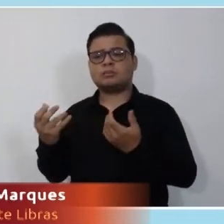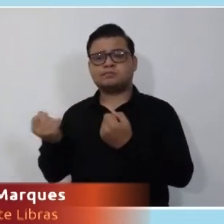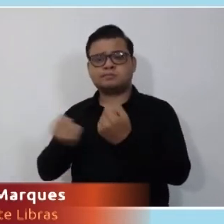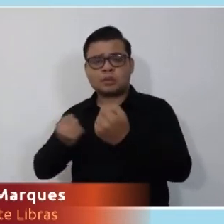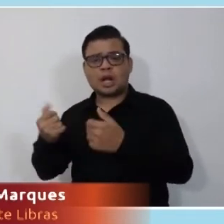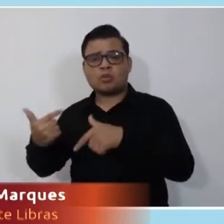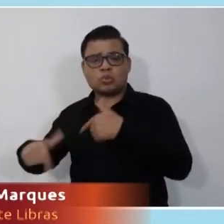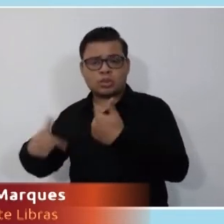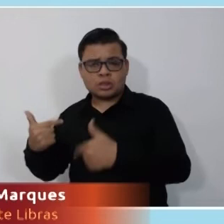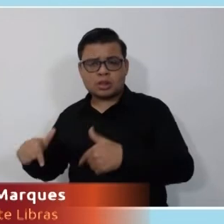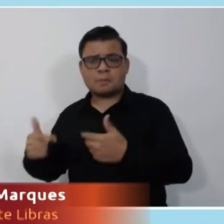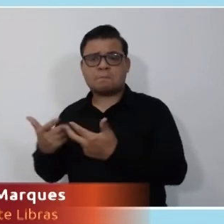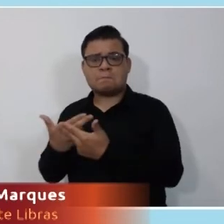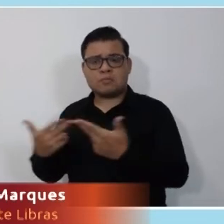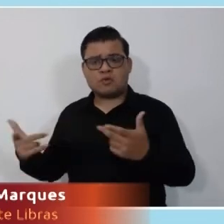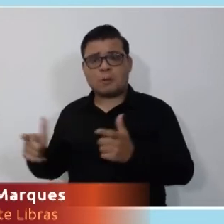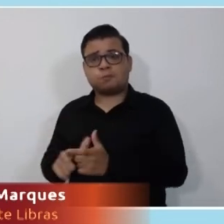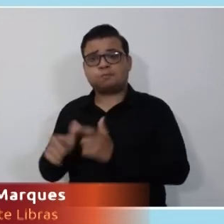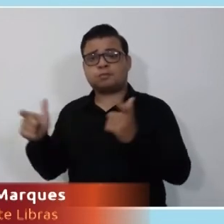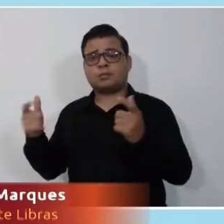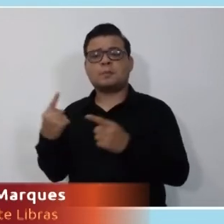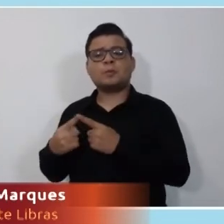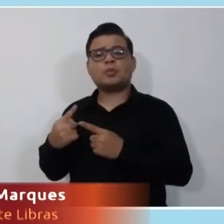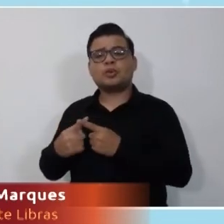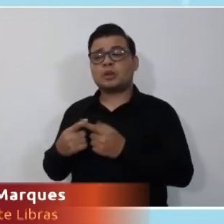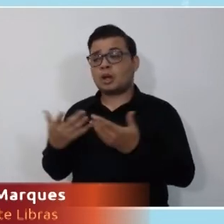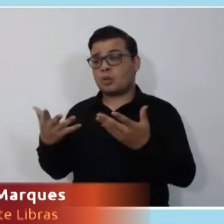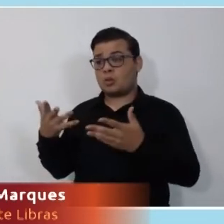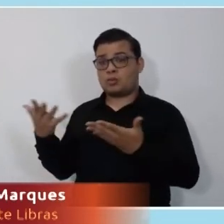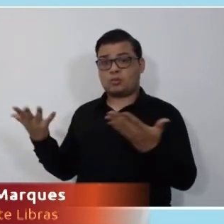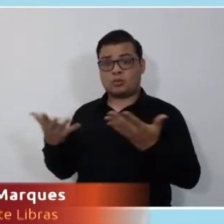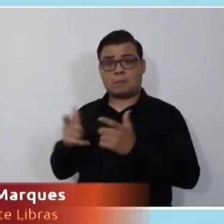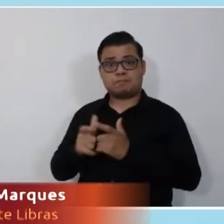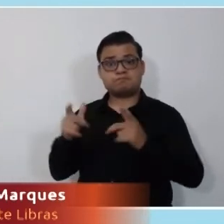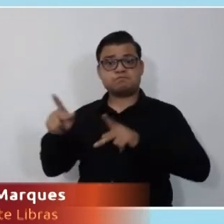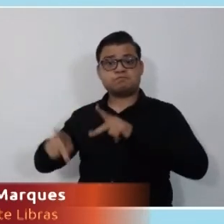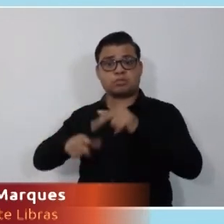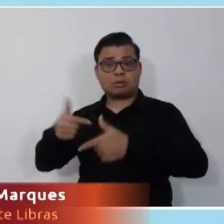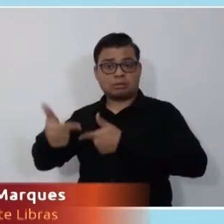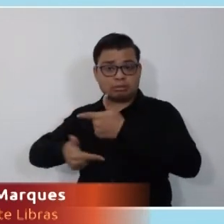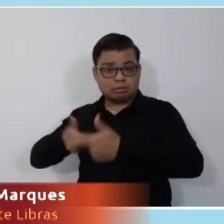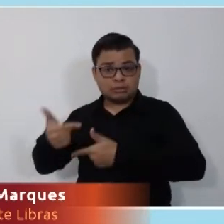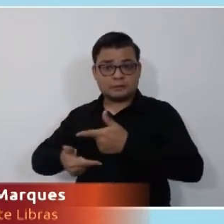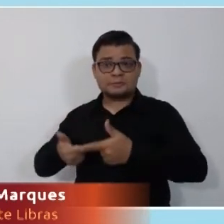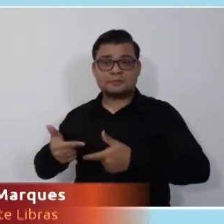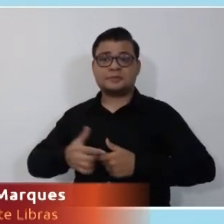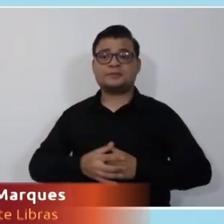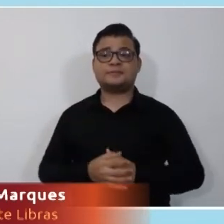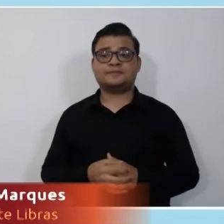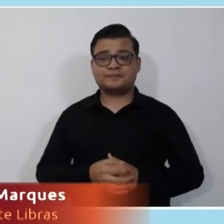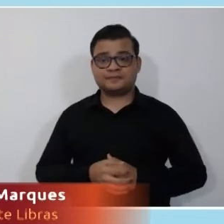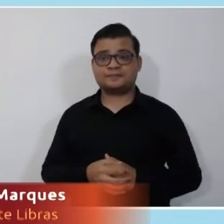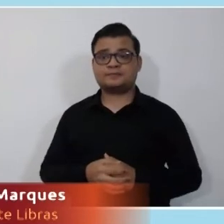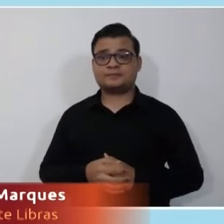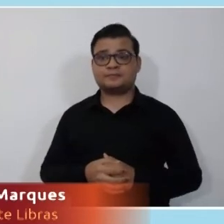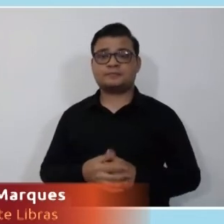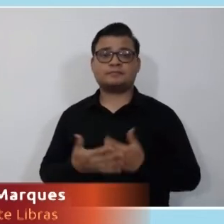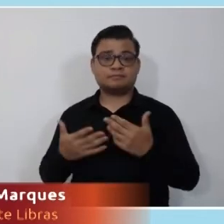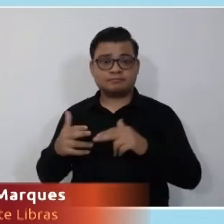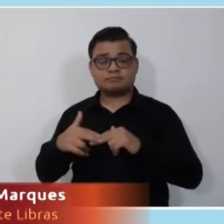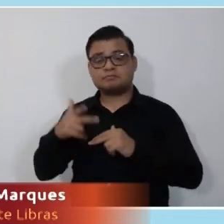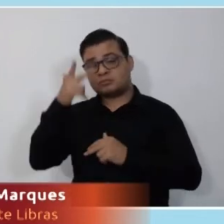aumentou a frota de pessoas que estão trabalhando, né? A produção de transporte. E está diminuindo aqueles que estão utilizando moto, estão utilizando carro.